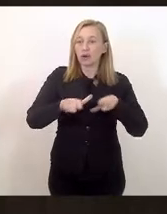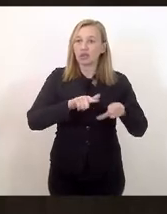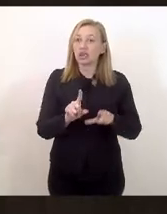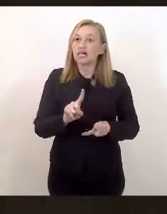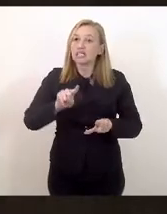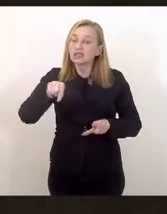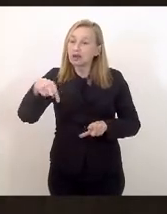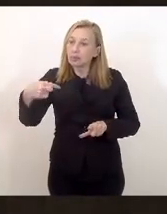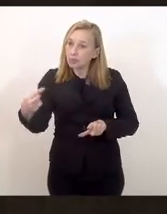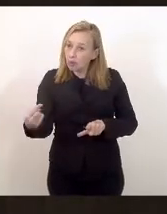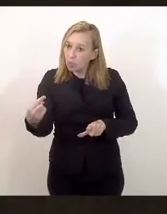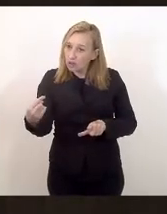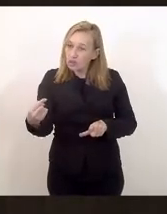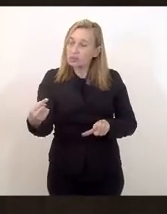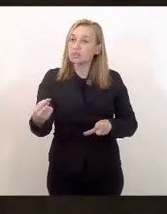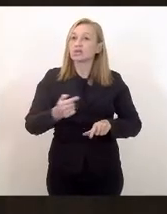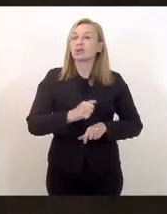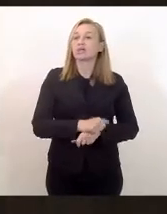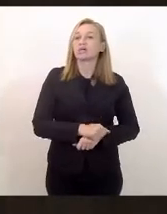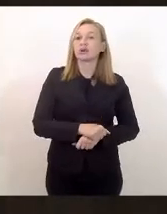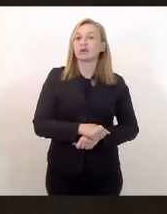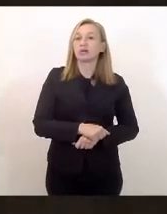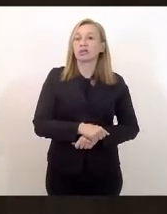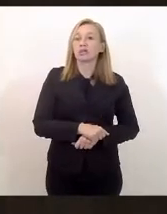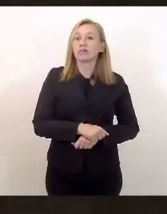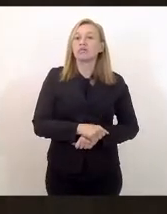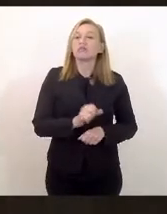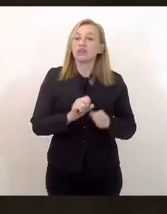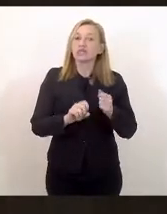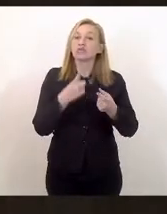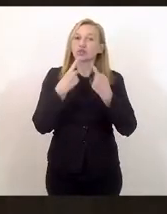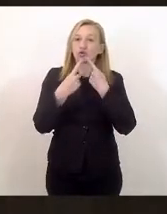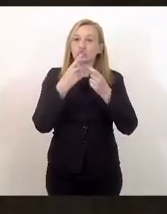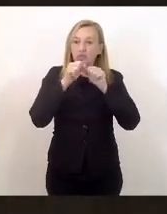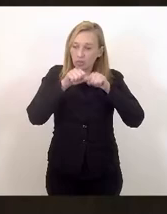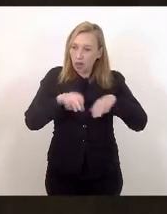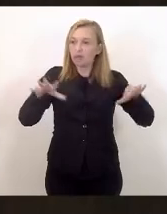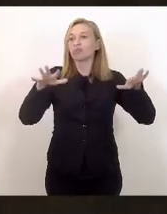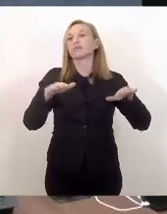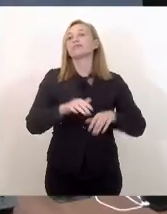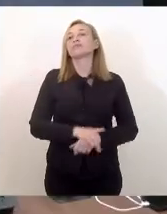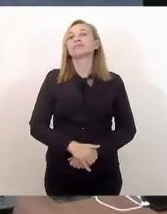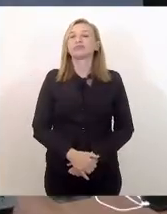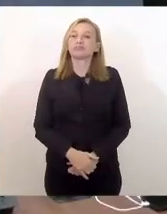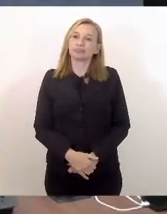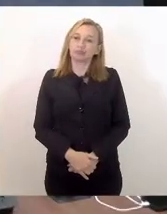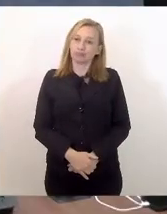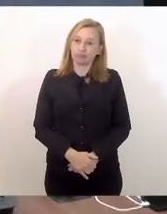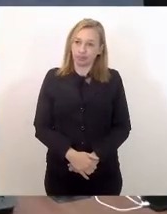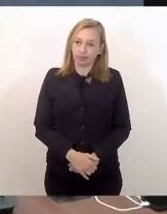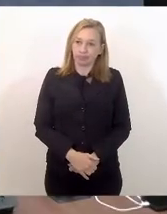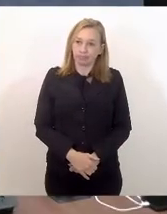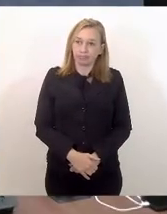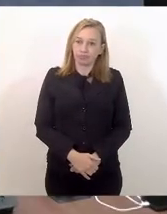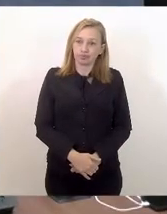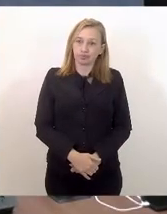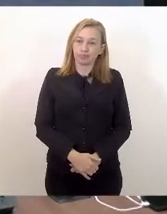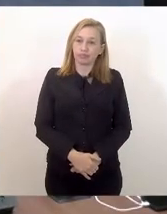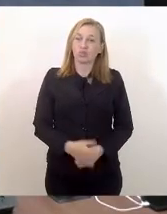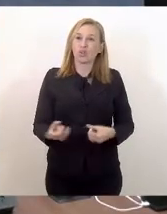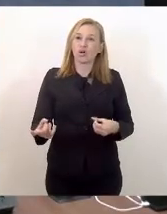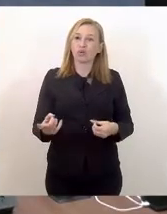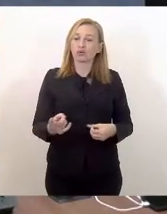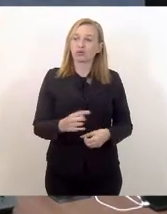do projeto. Depois, fazemos uma discussão mais ampla. O presidente tem que mandar botar um retorno aqui, hein?